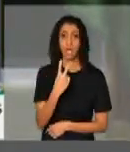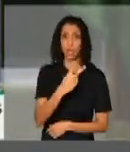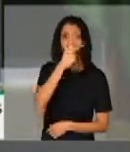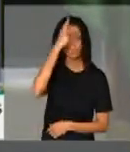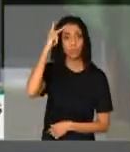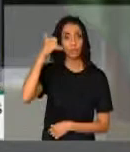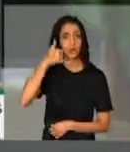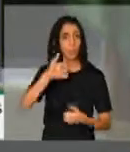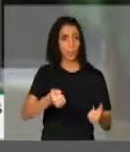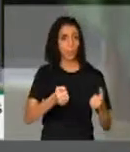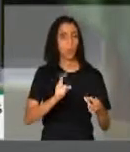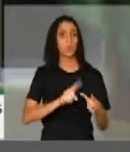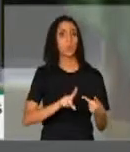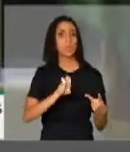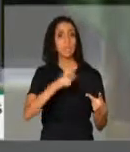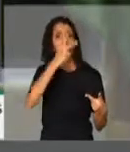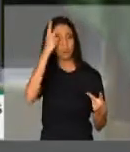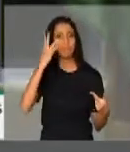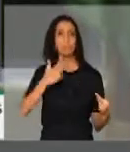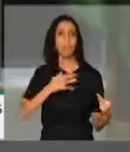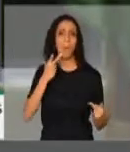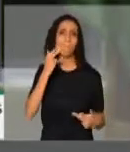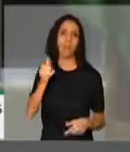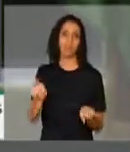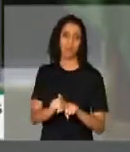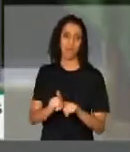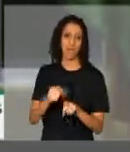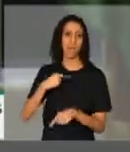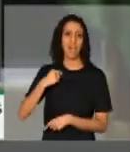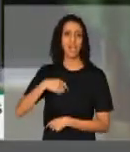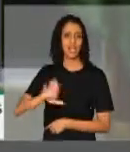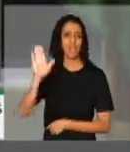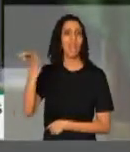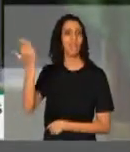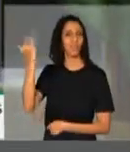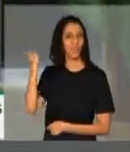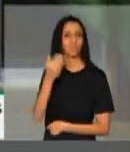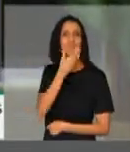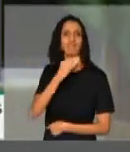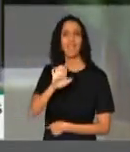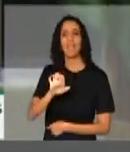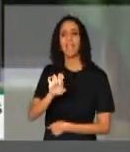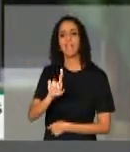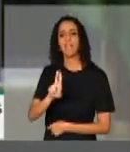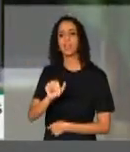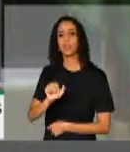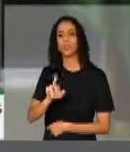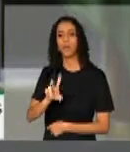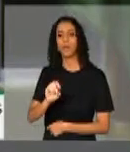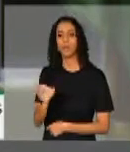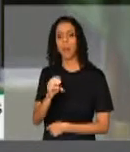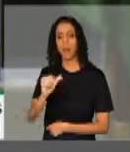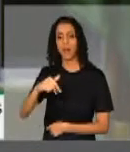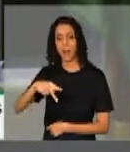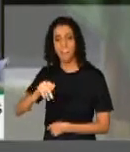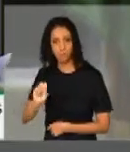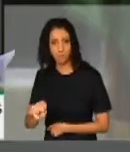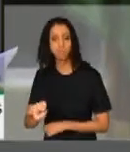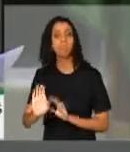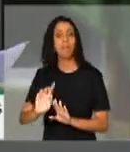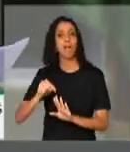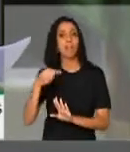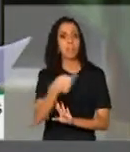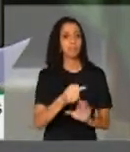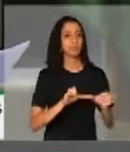piloto e cinco passageiros incluindo meu pai o candidato à presidência do brasil é eduardo campos os bombeiros do 6º